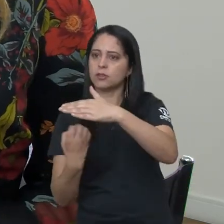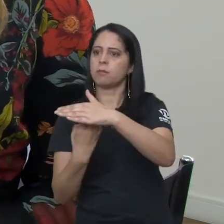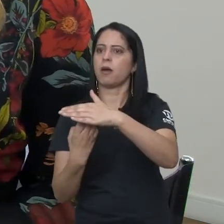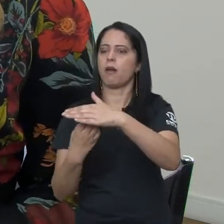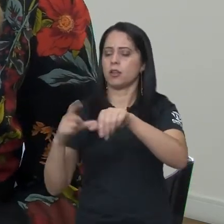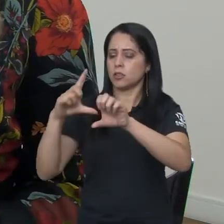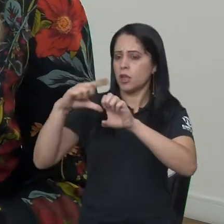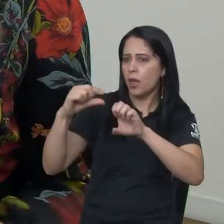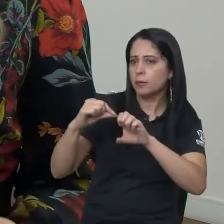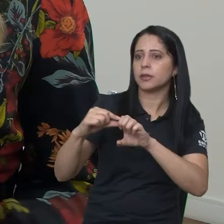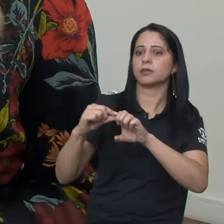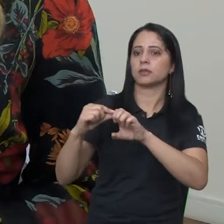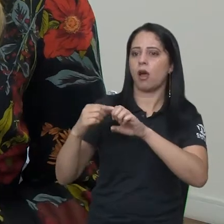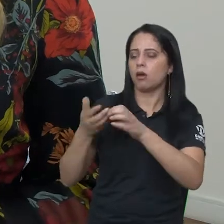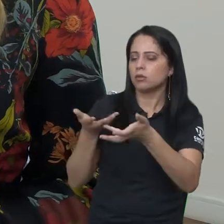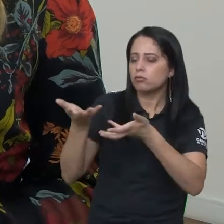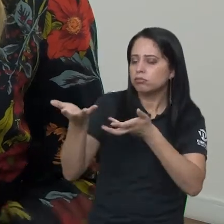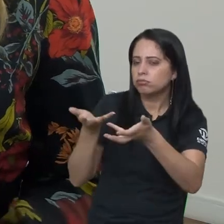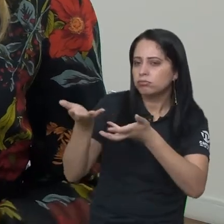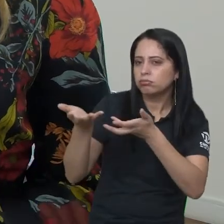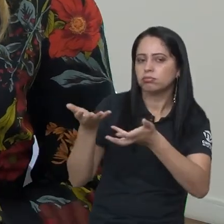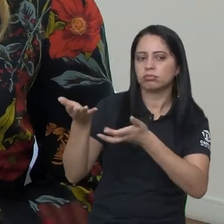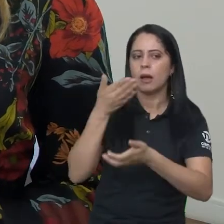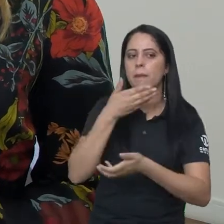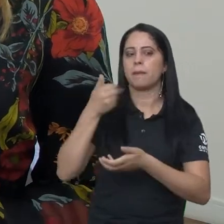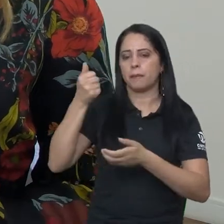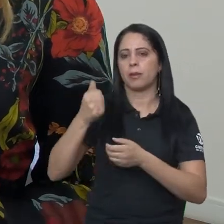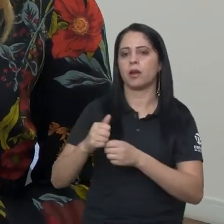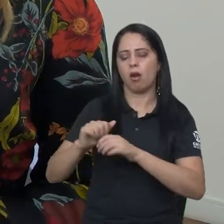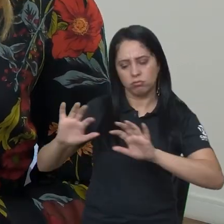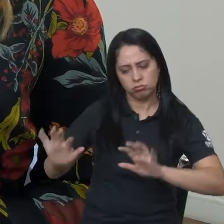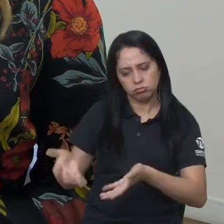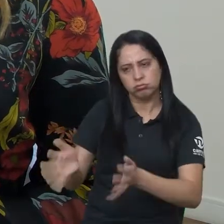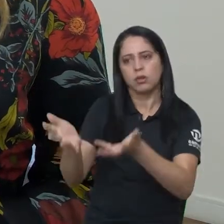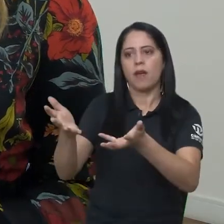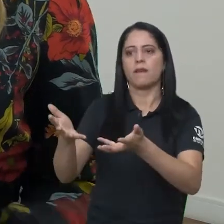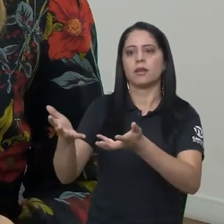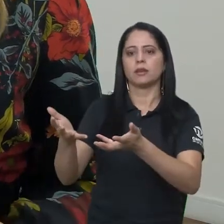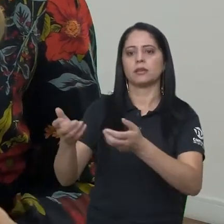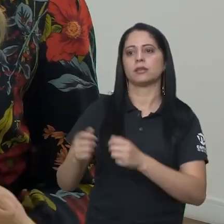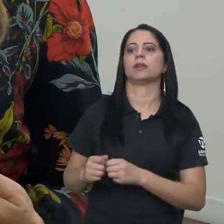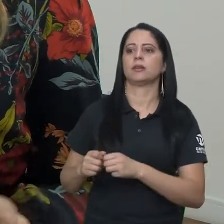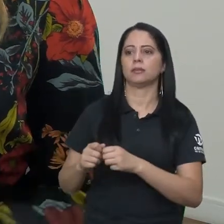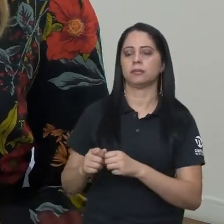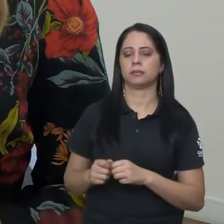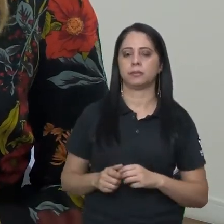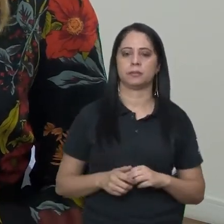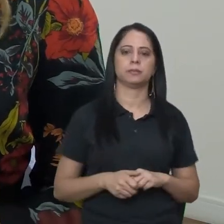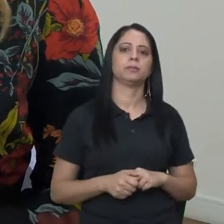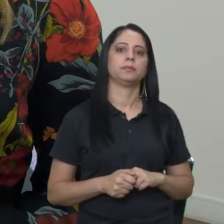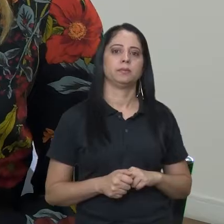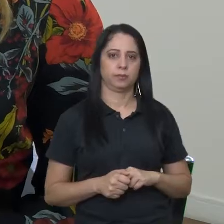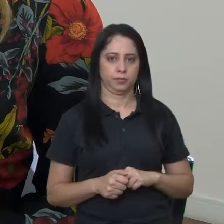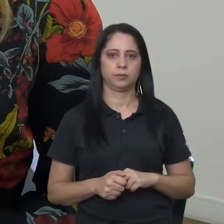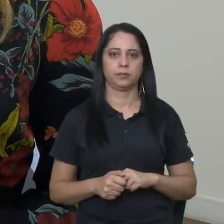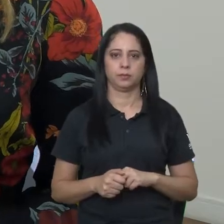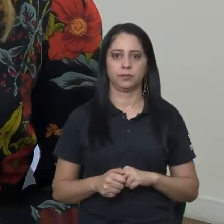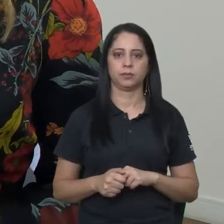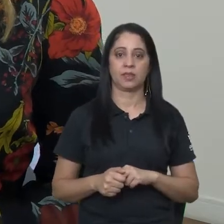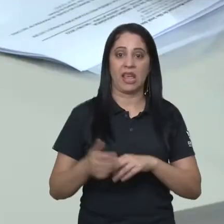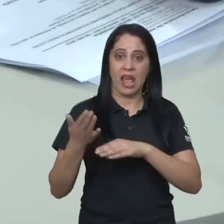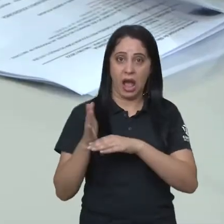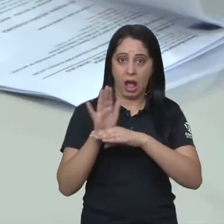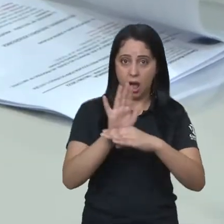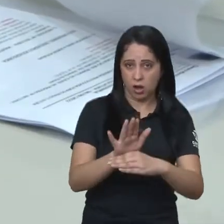nesse sentido, ajudando as empresas, ajudando seus colaboradores da melhor maneira possível para que eles possam impulsionar ainda mais os seus negócios e as suas vendas